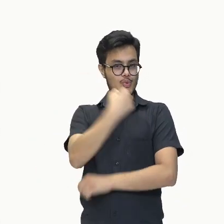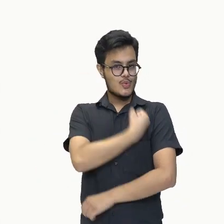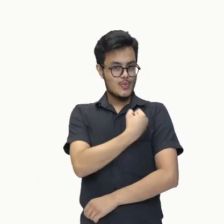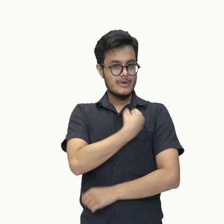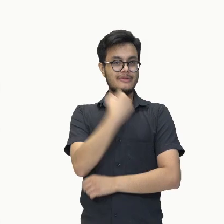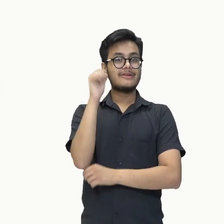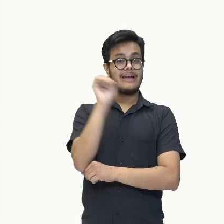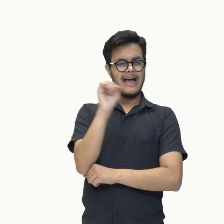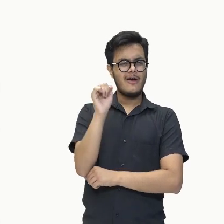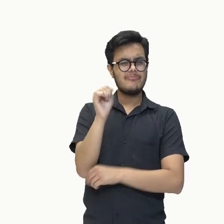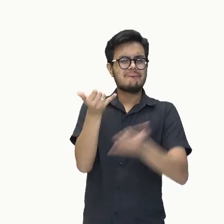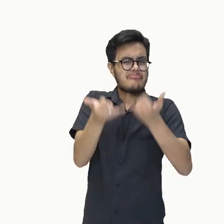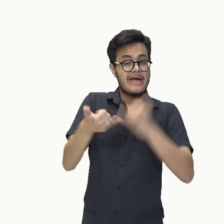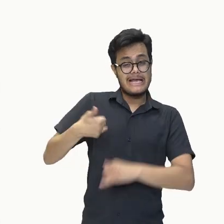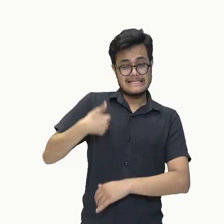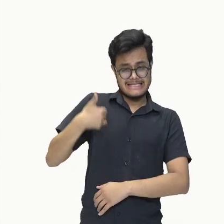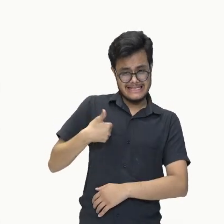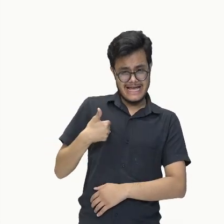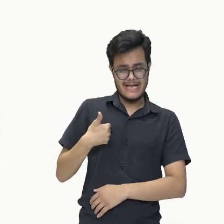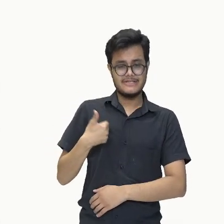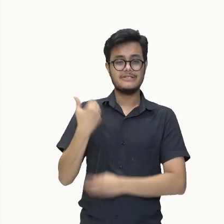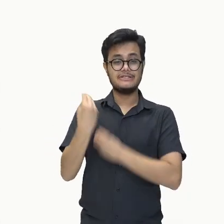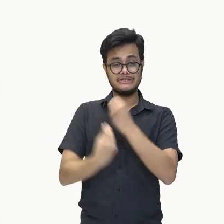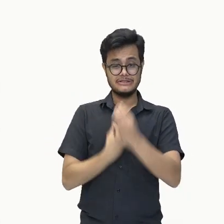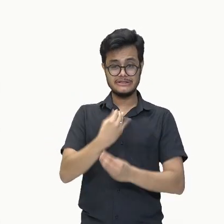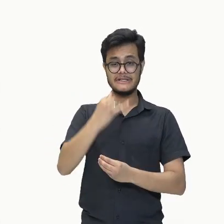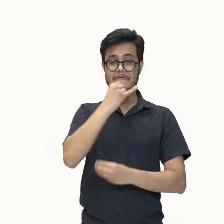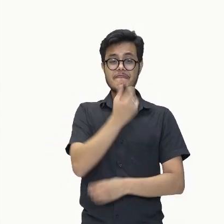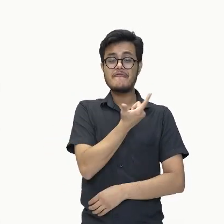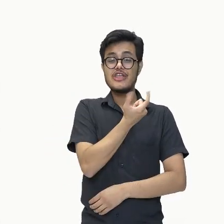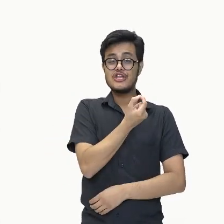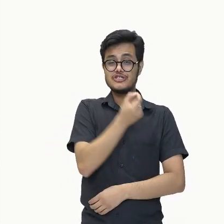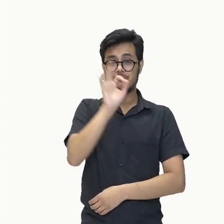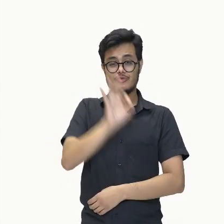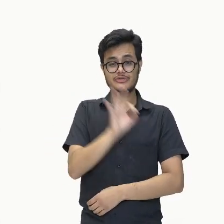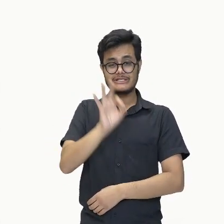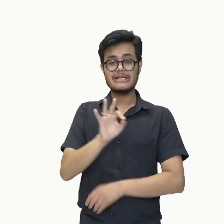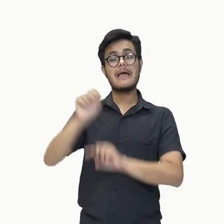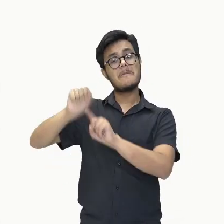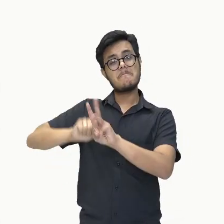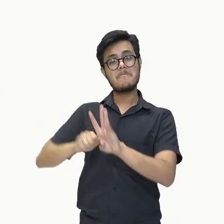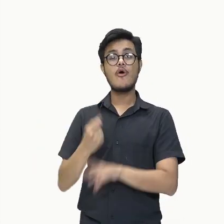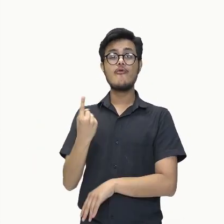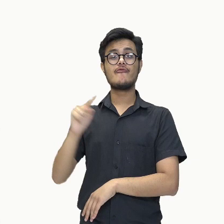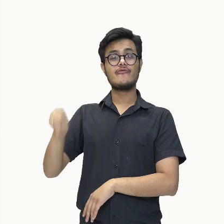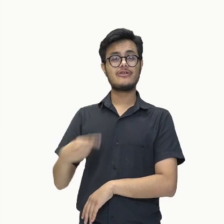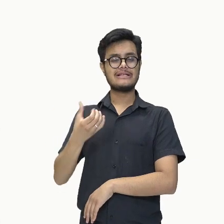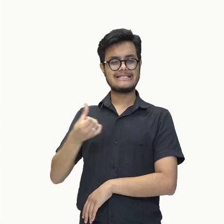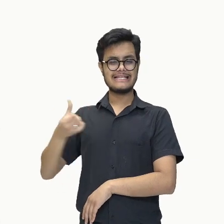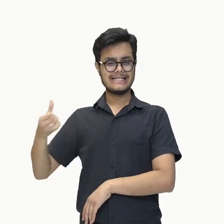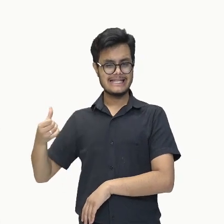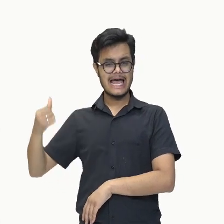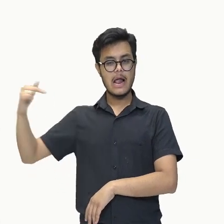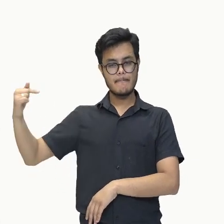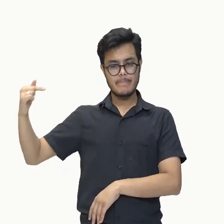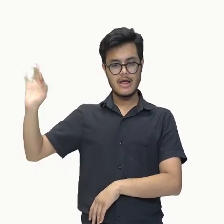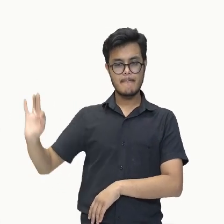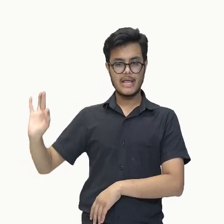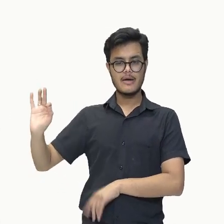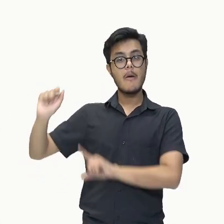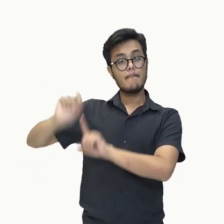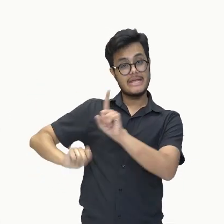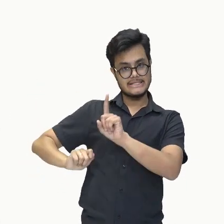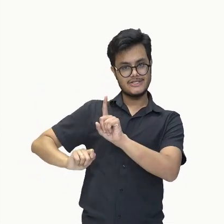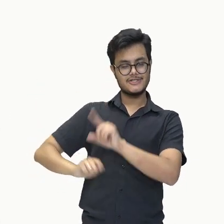esses valores, né? 20% para anos e 1,6667 para meses. Então, observe que nós temos